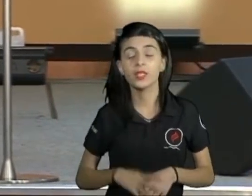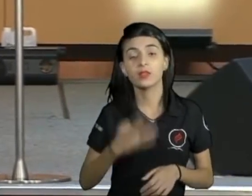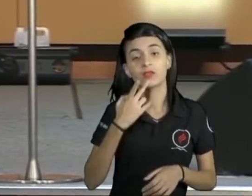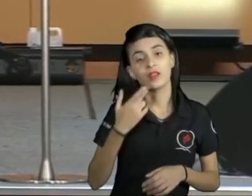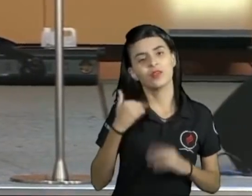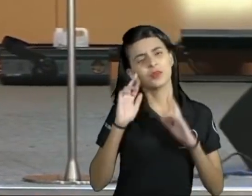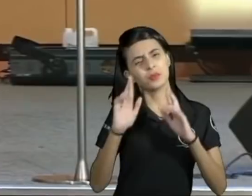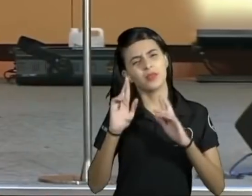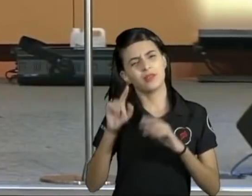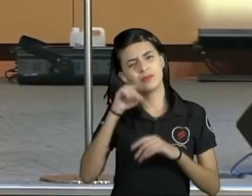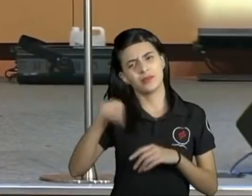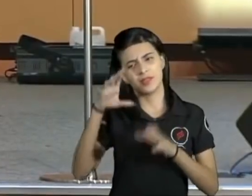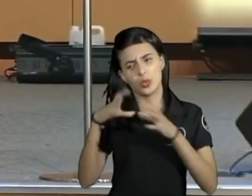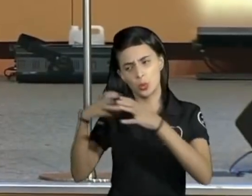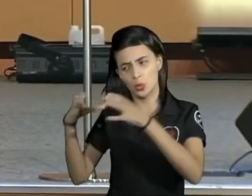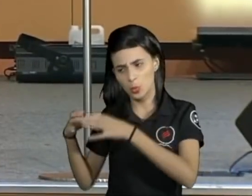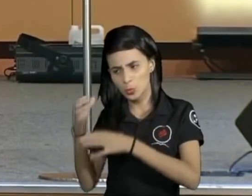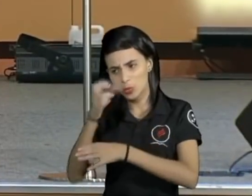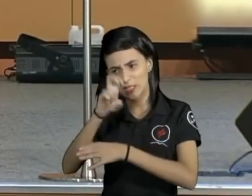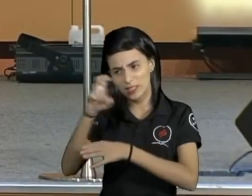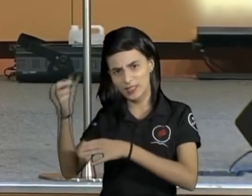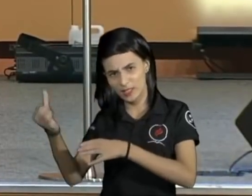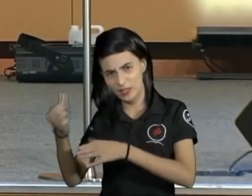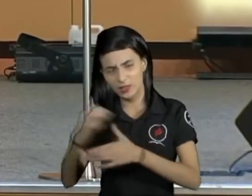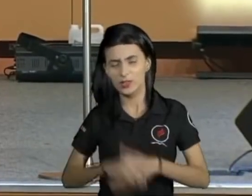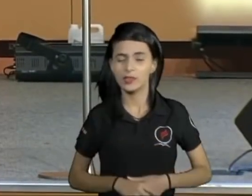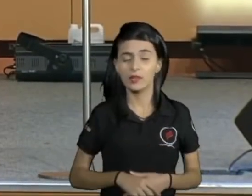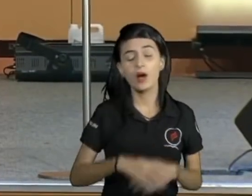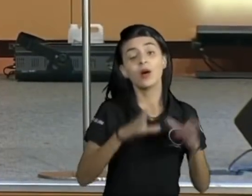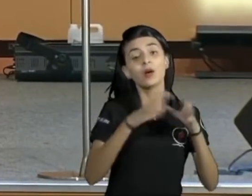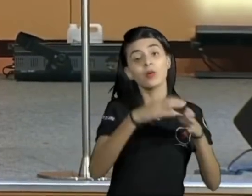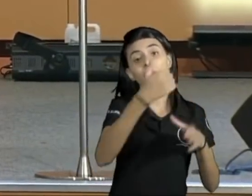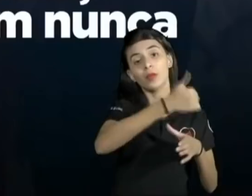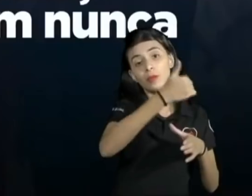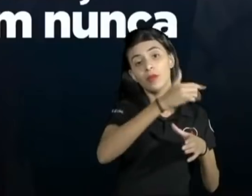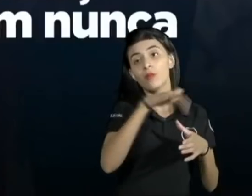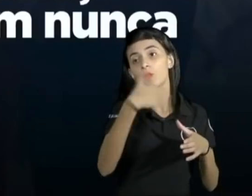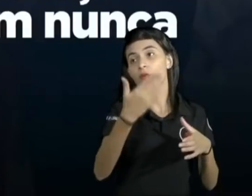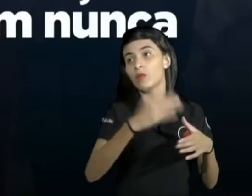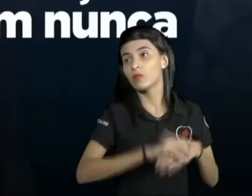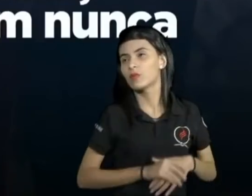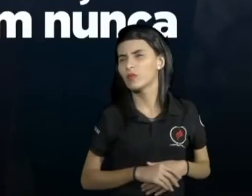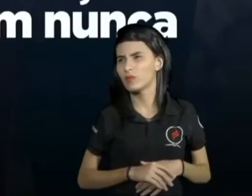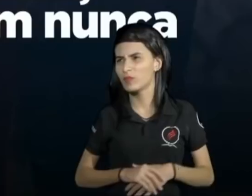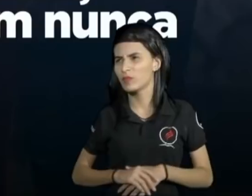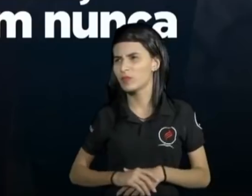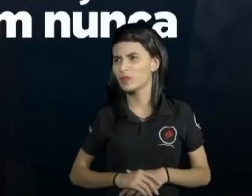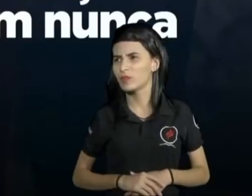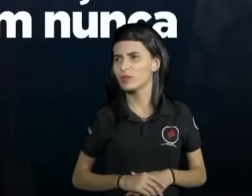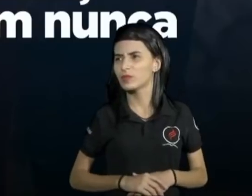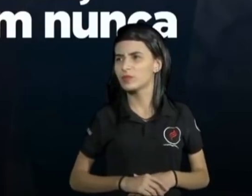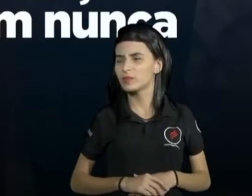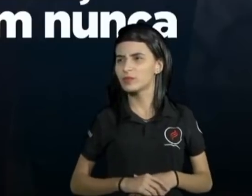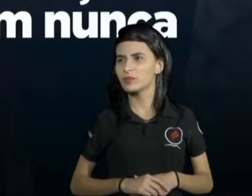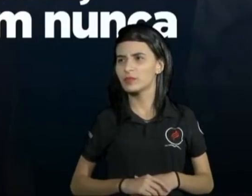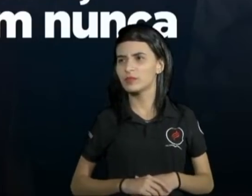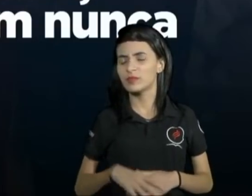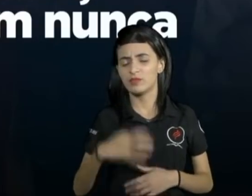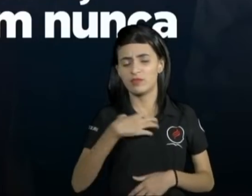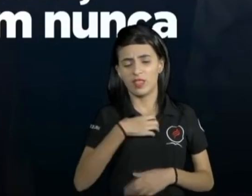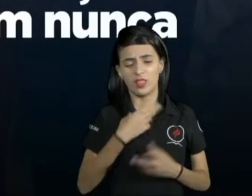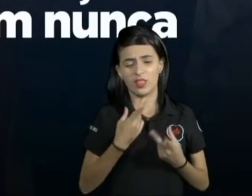eu disse eu espero que você esteja no 5º ano 6º grupo mas vamos lá qual o primeiro grupo põe aí e